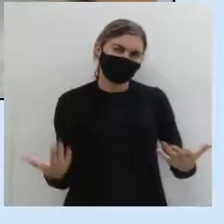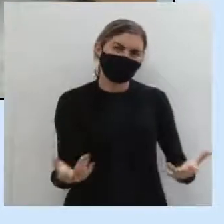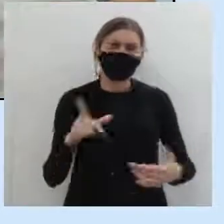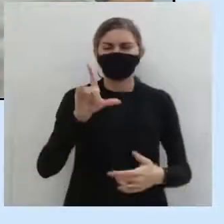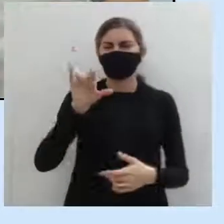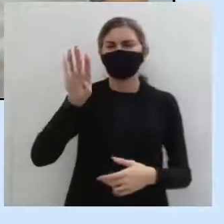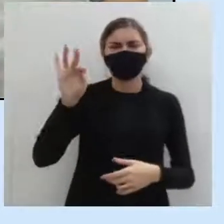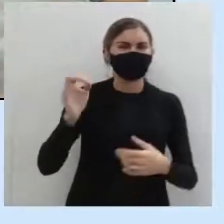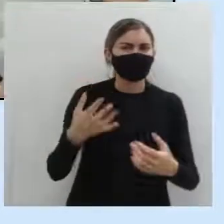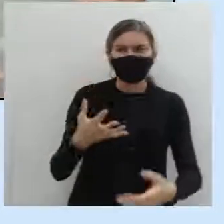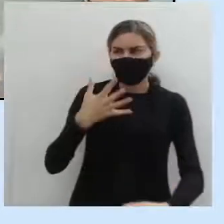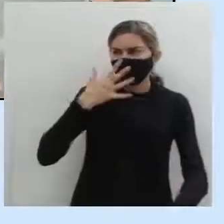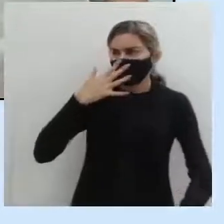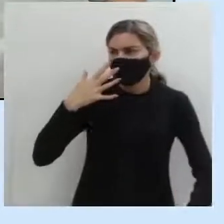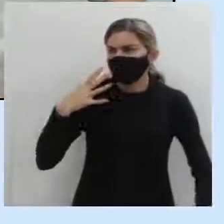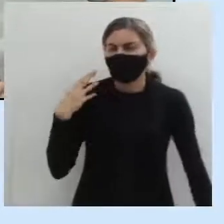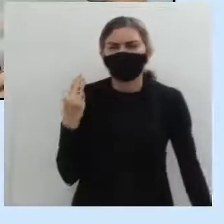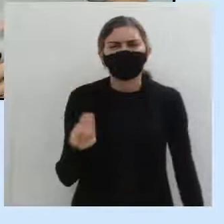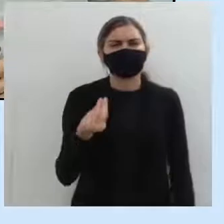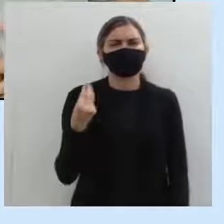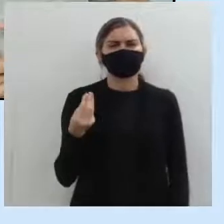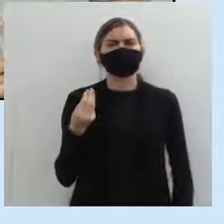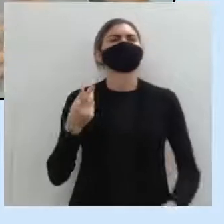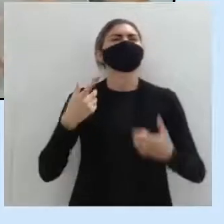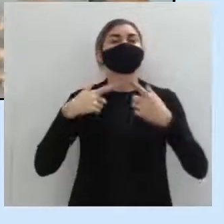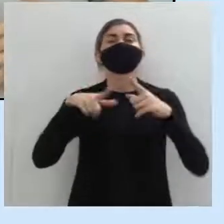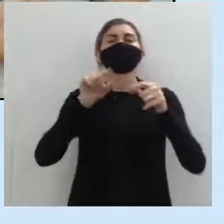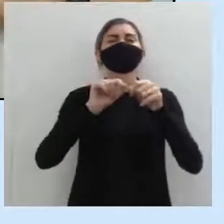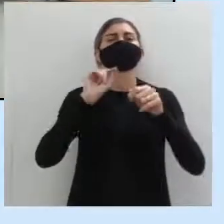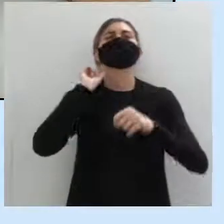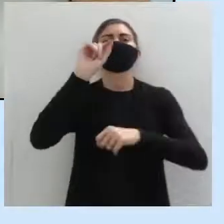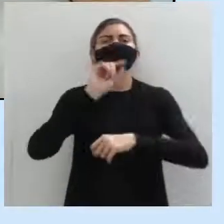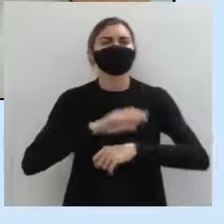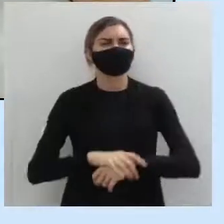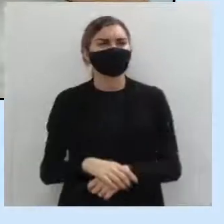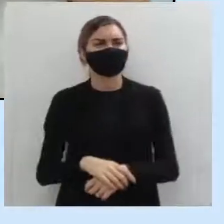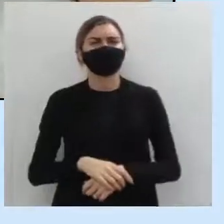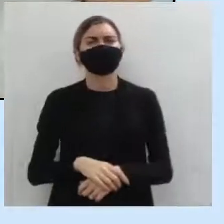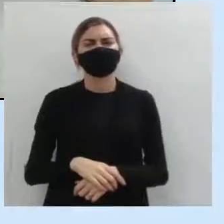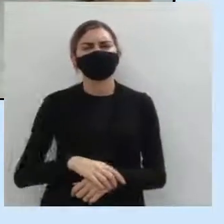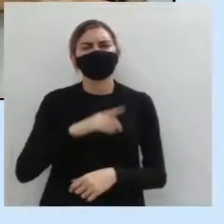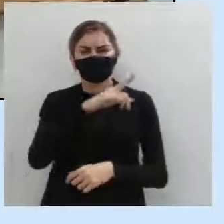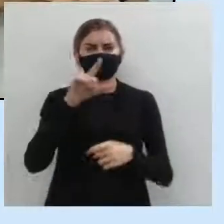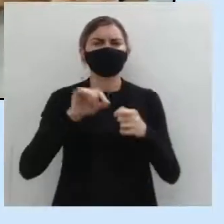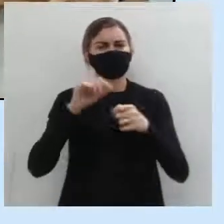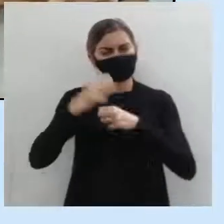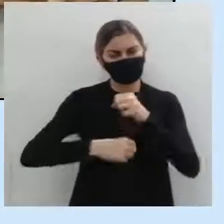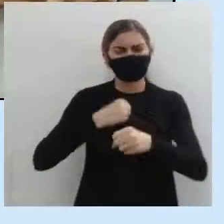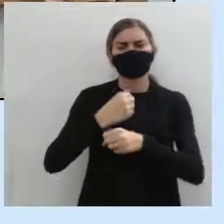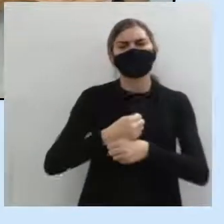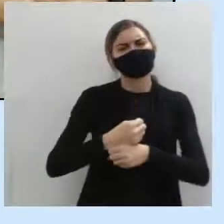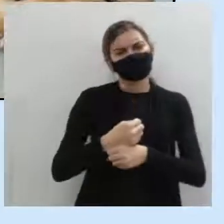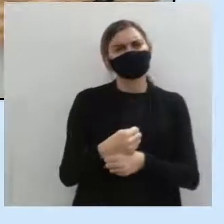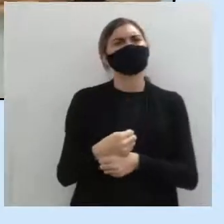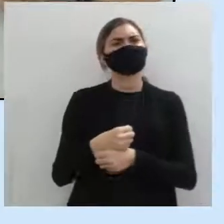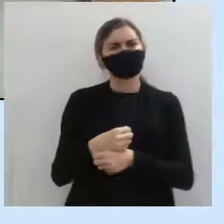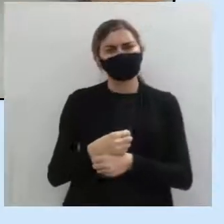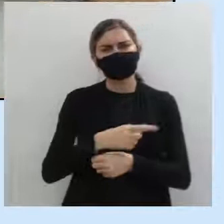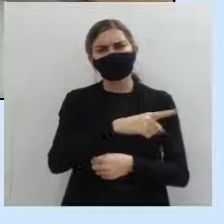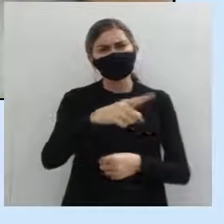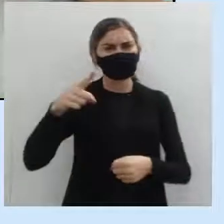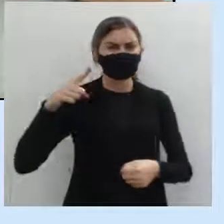gota d'água. E o que é que ele faz então, Pimpão? Ele vai fazer no mesmo ano